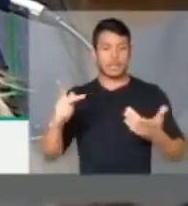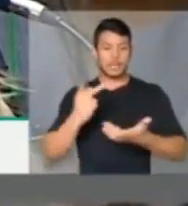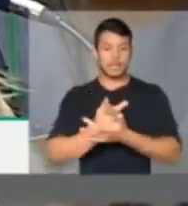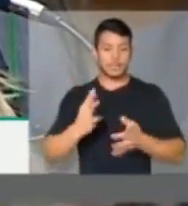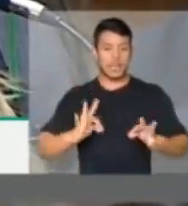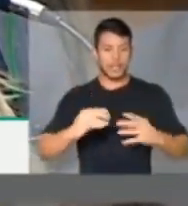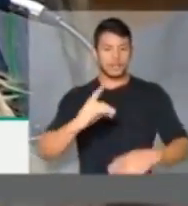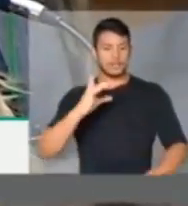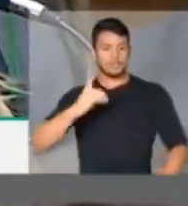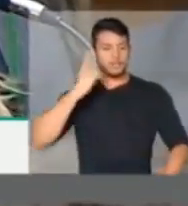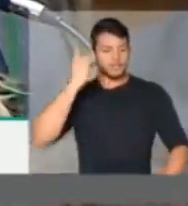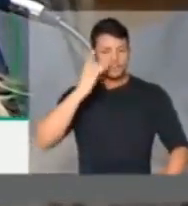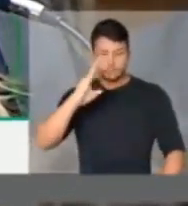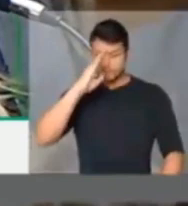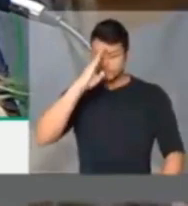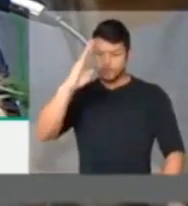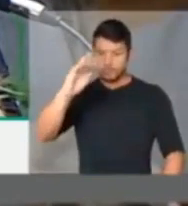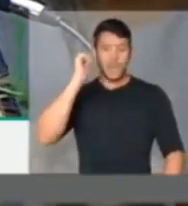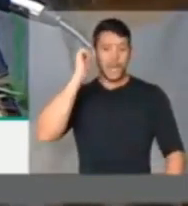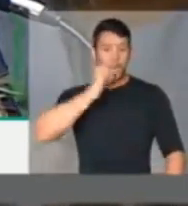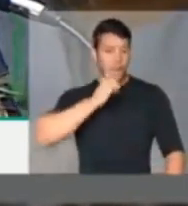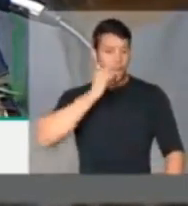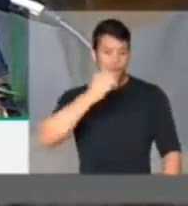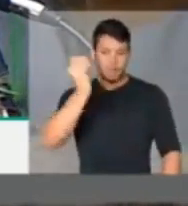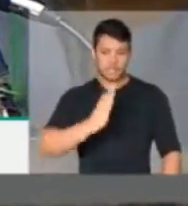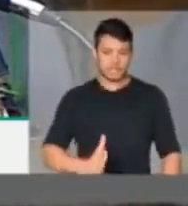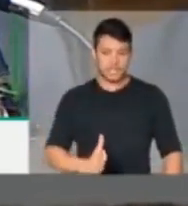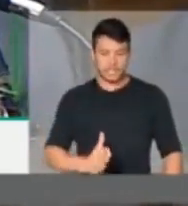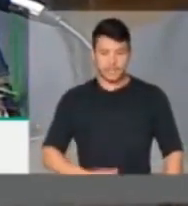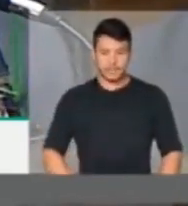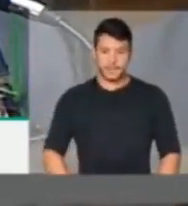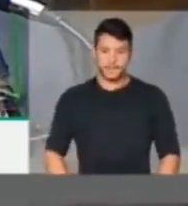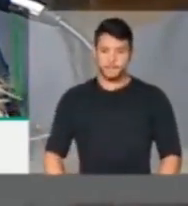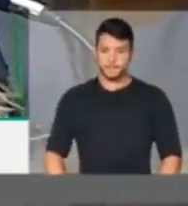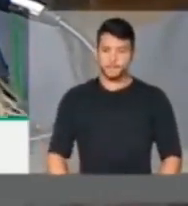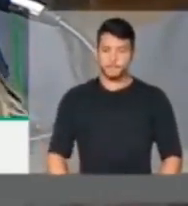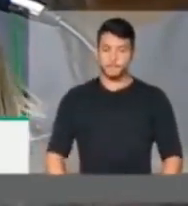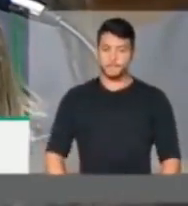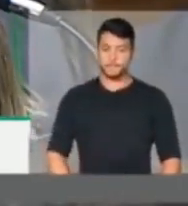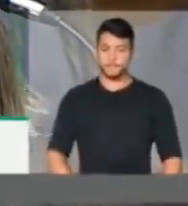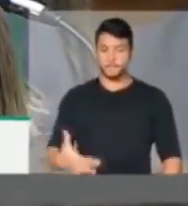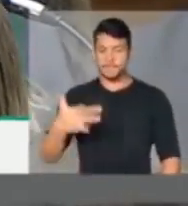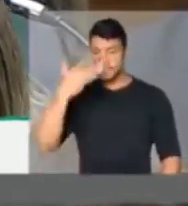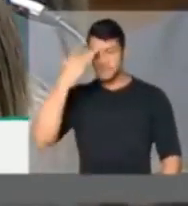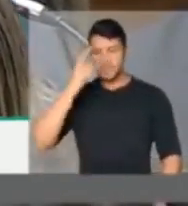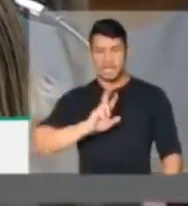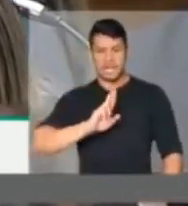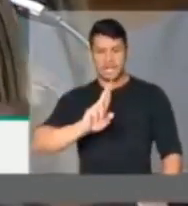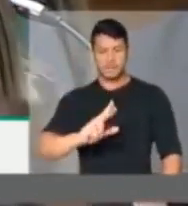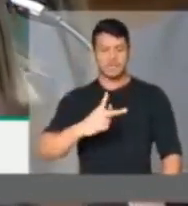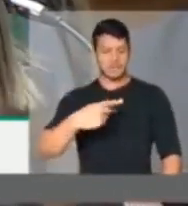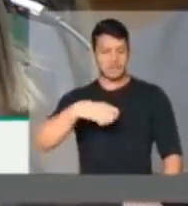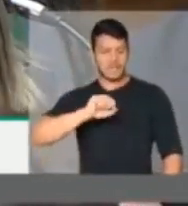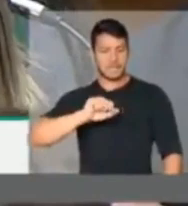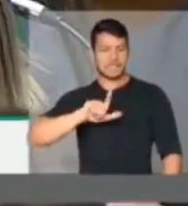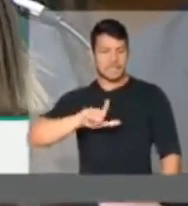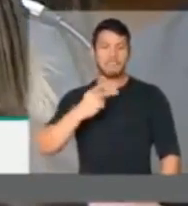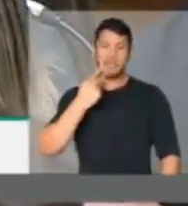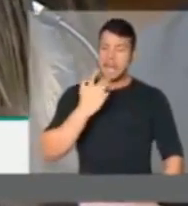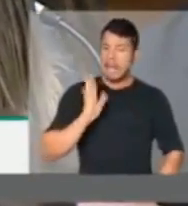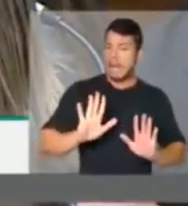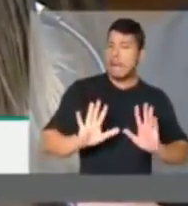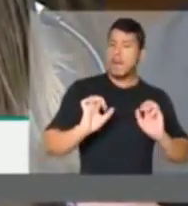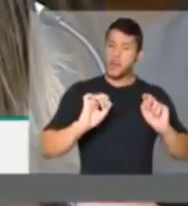os deputados, mas principalmente para as mulheres brasileiras. O representante do PSL veio dizer que se preocupam sim com as